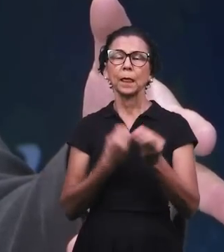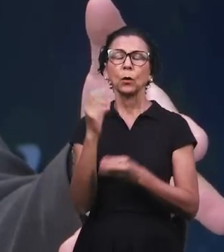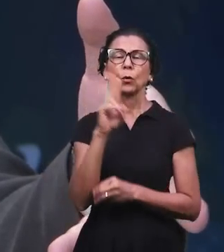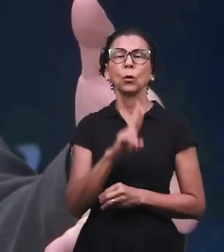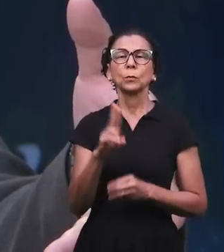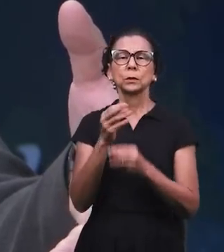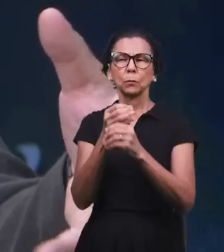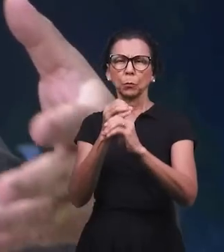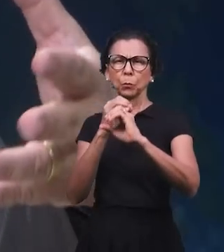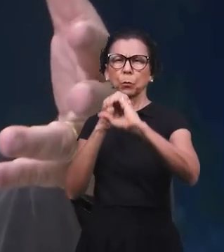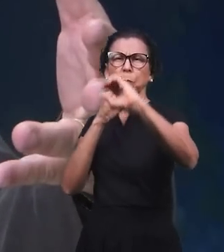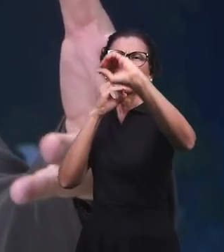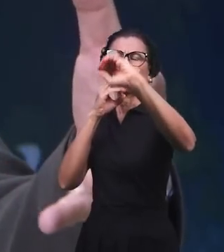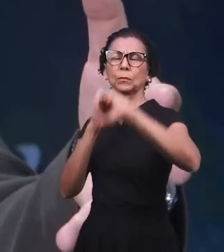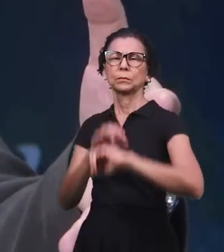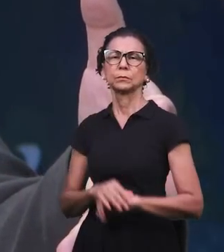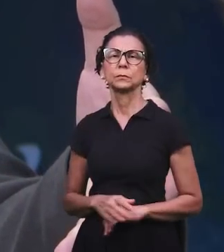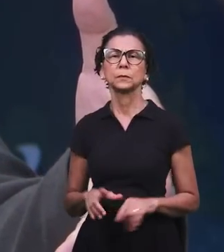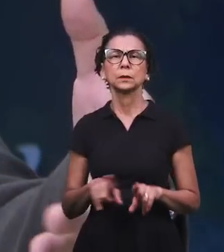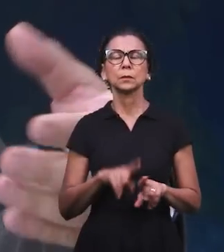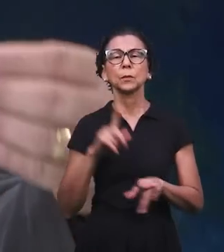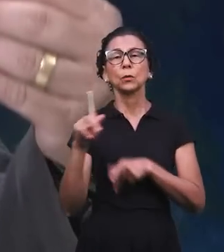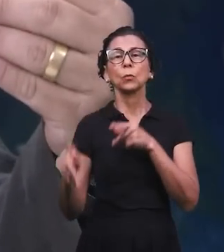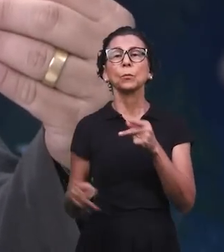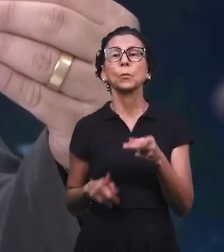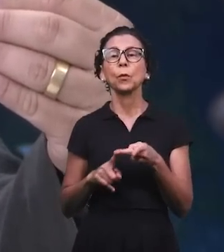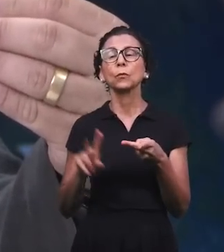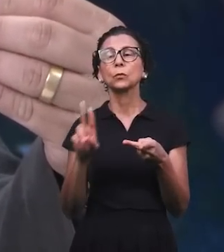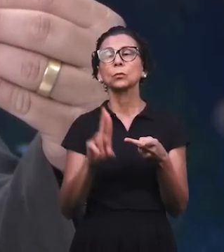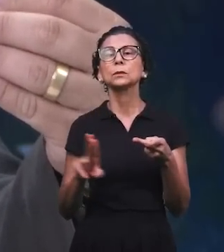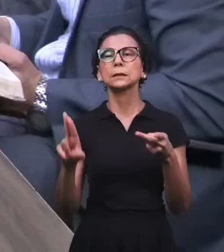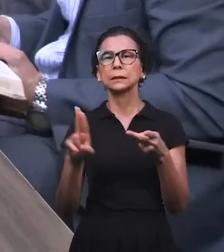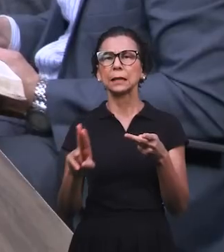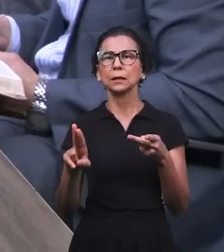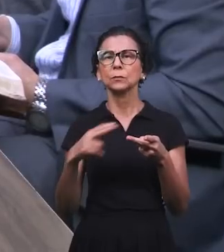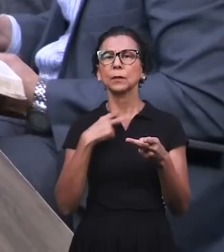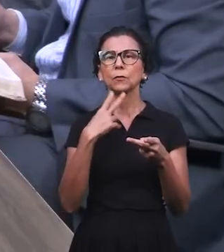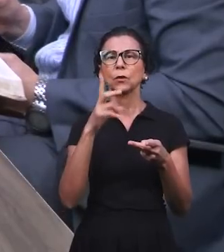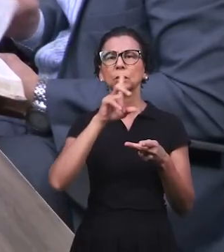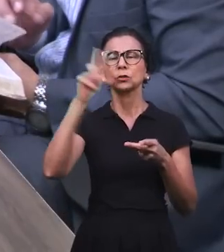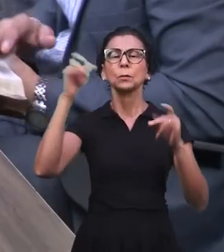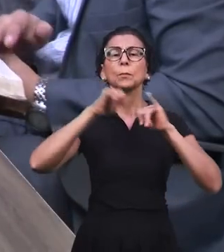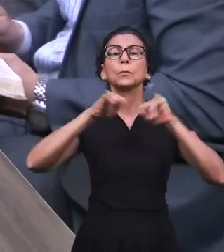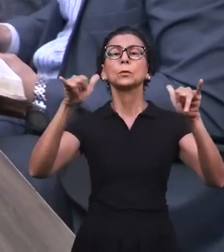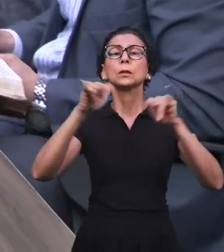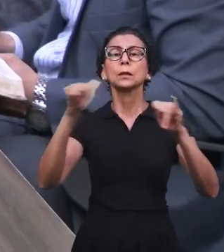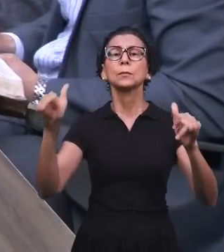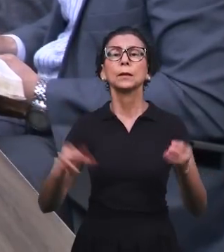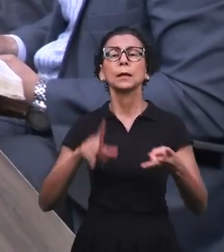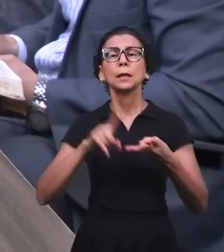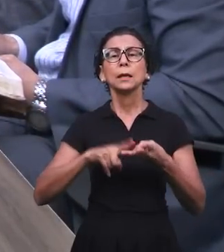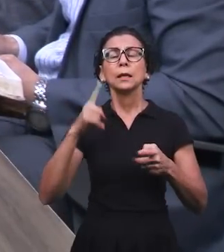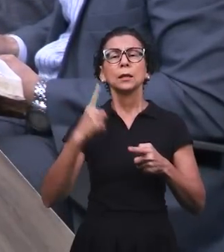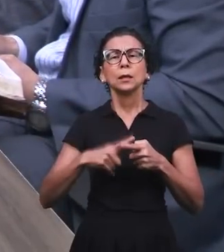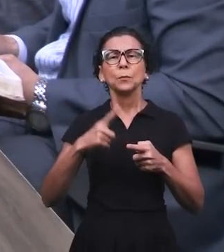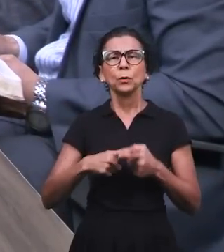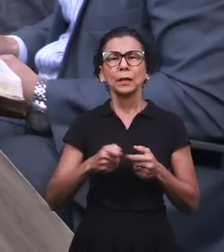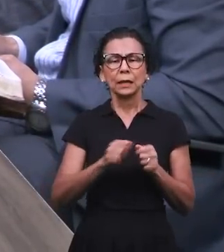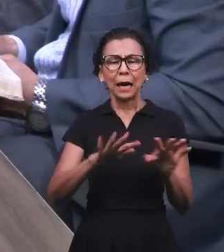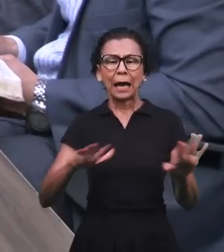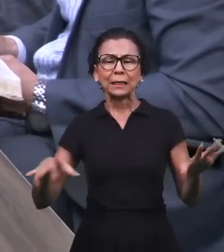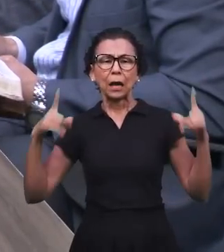usado para proclamar a voz de Deus e por que a terra retiniu, né? A terra retiniu com a trombeta e a